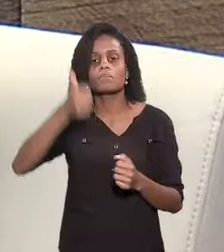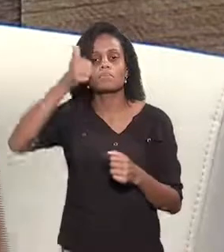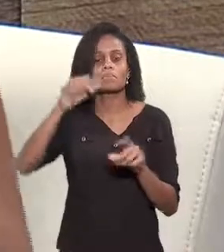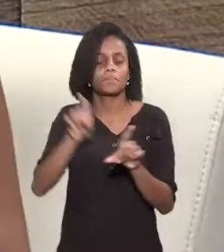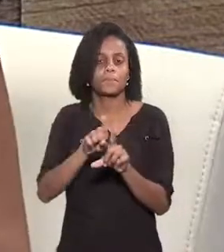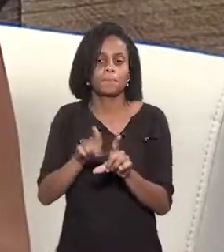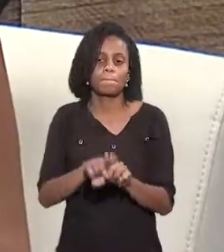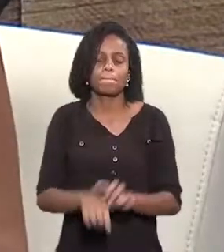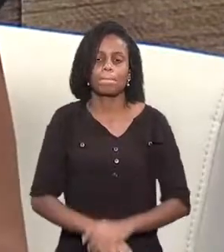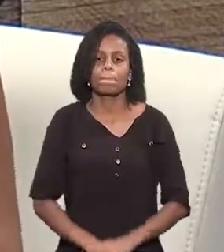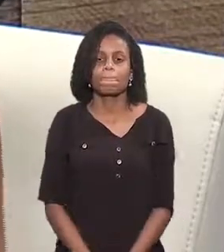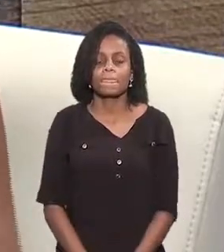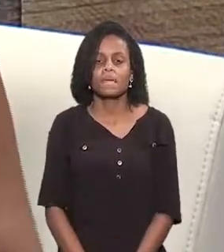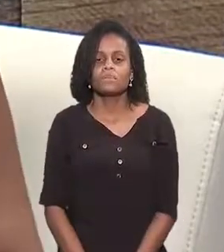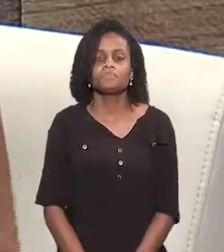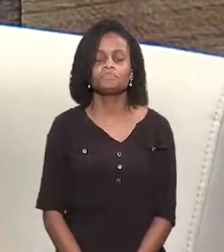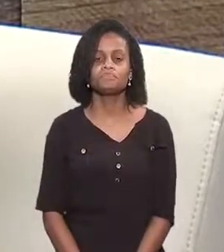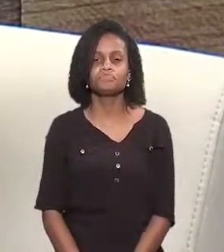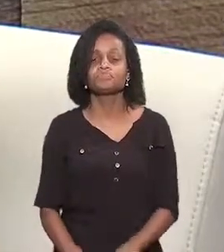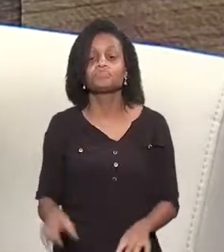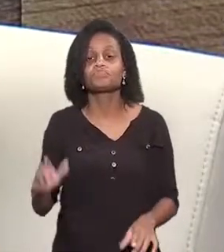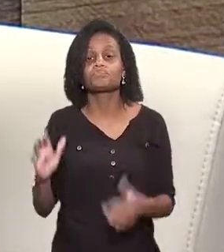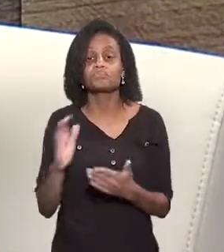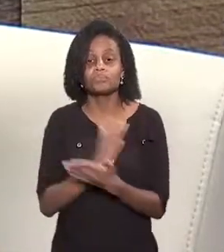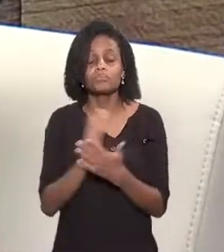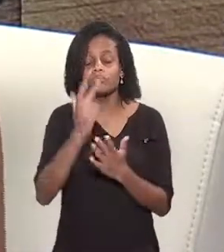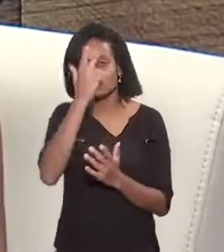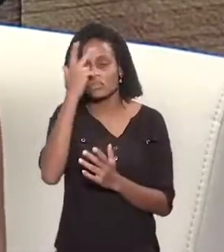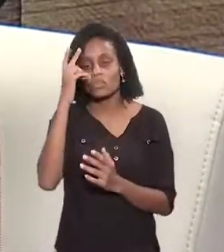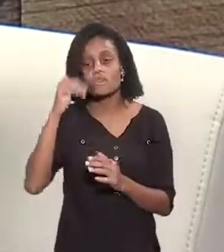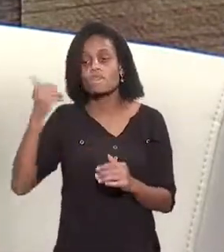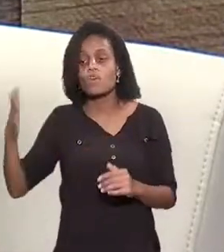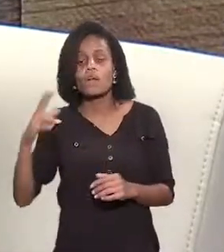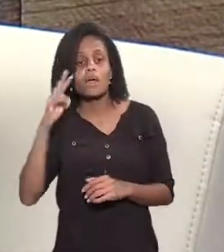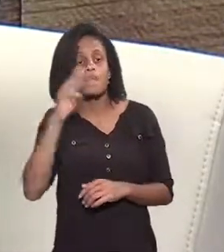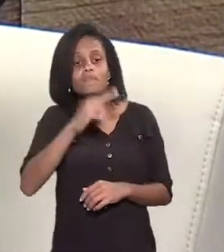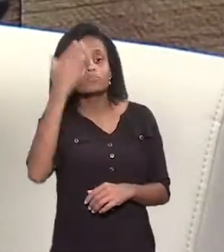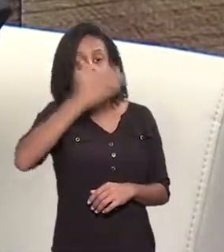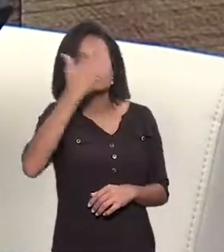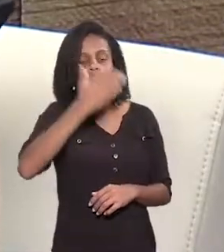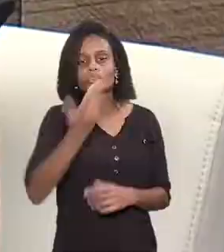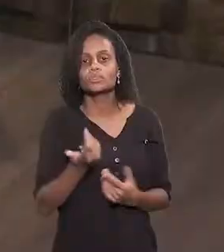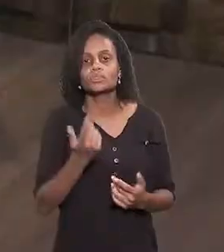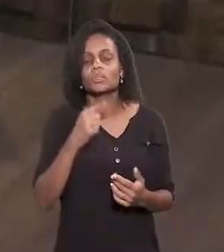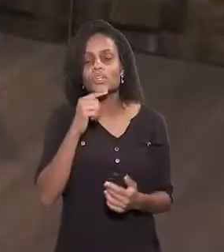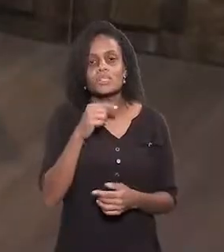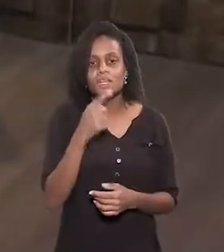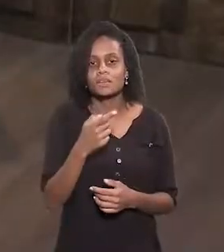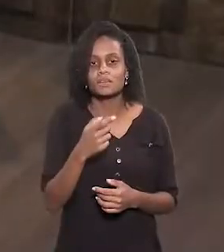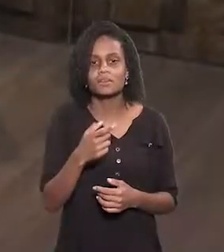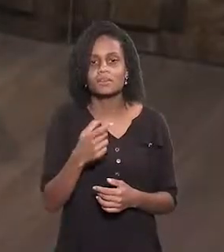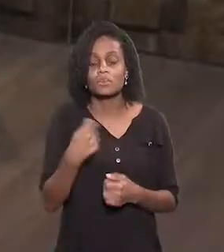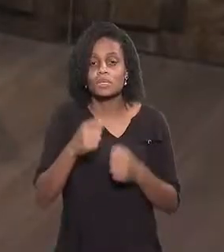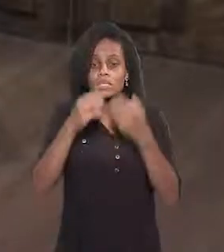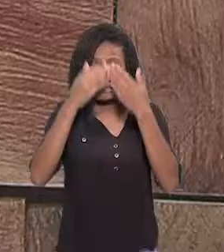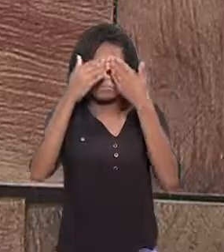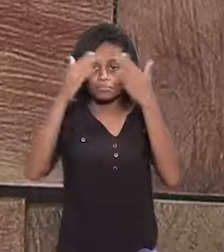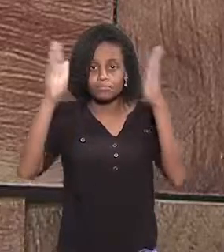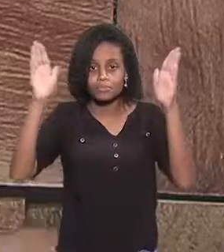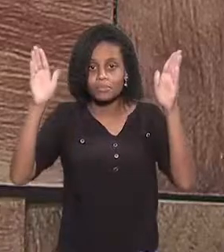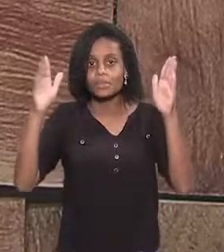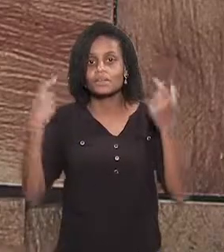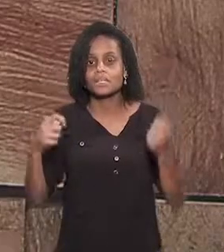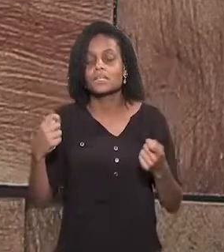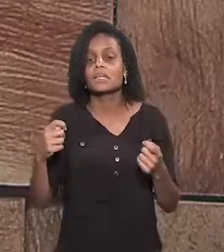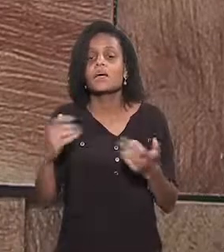Porque tem coisas que quem está de fora não consegue enxergar. Tem que sair da bolha, né? E aí tem muita gente